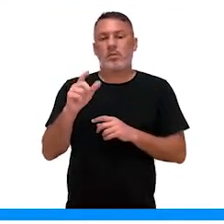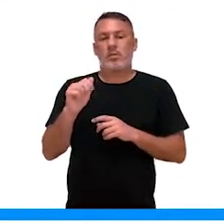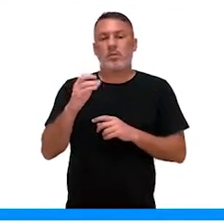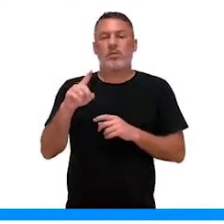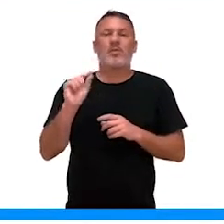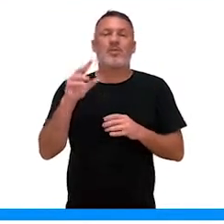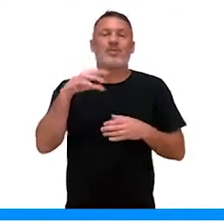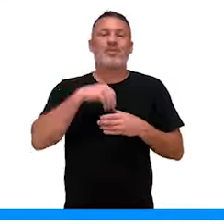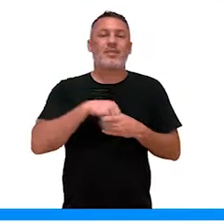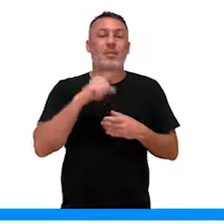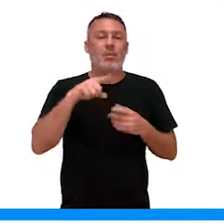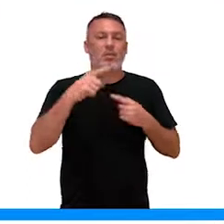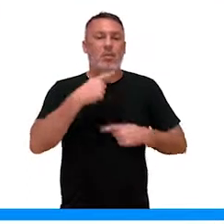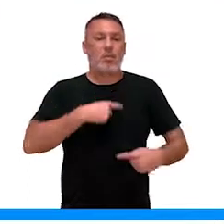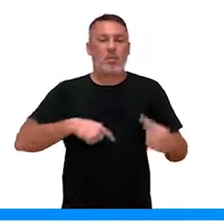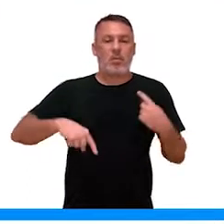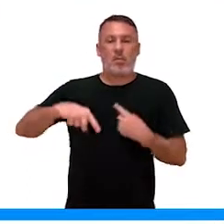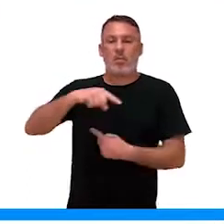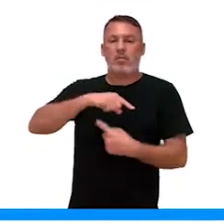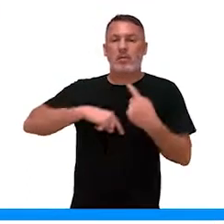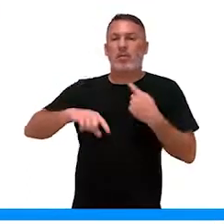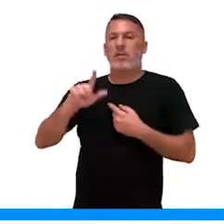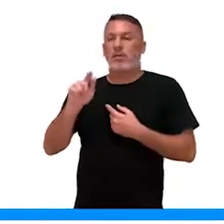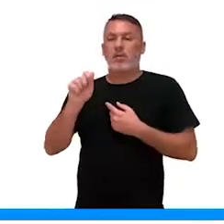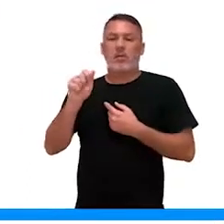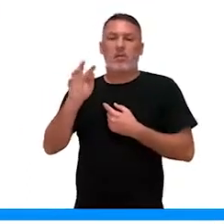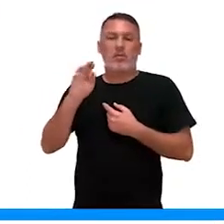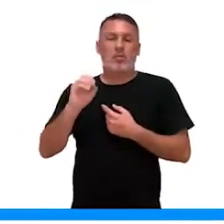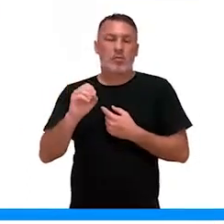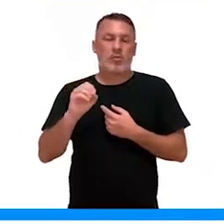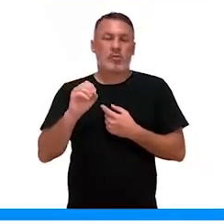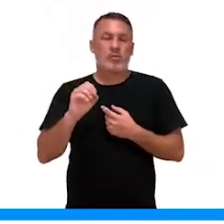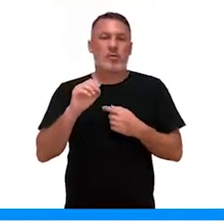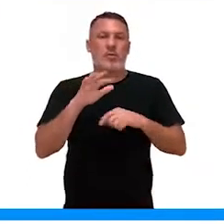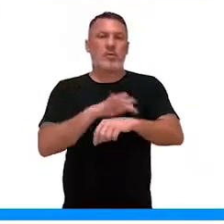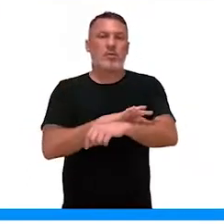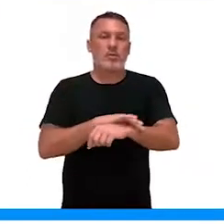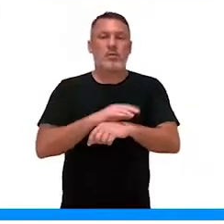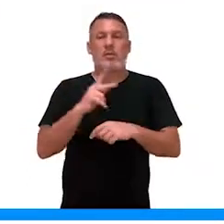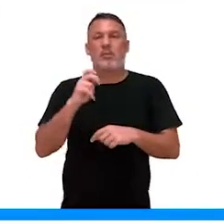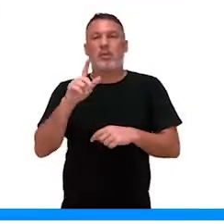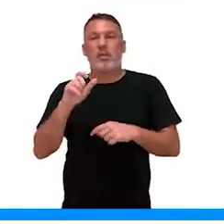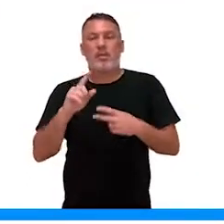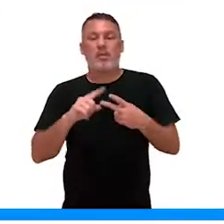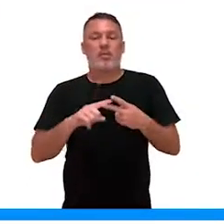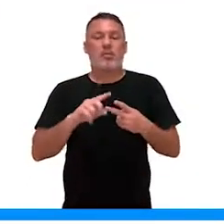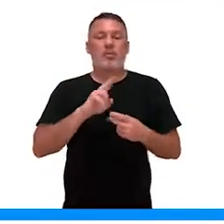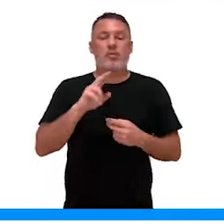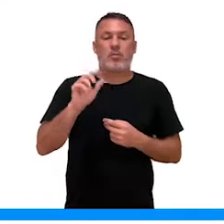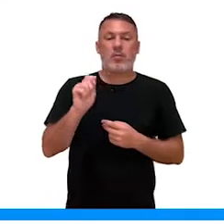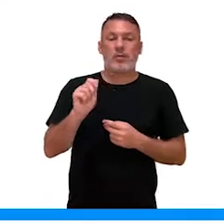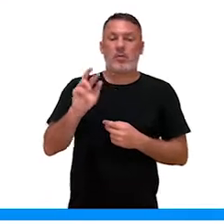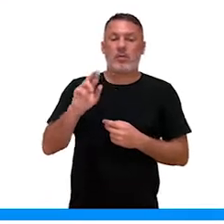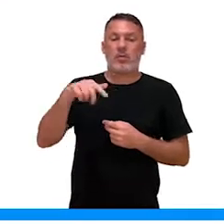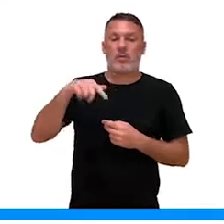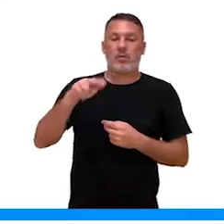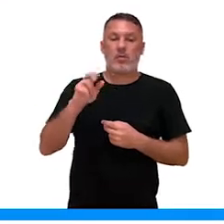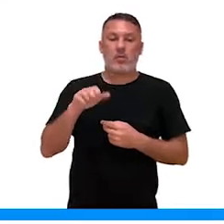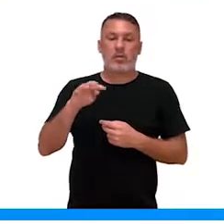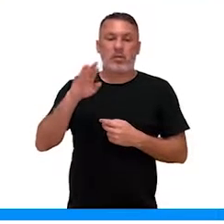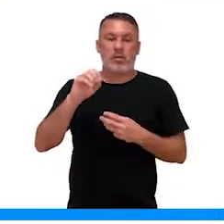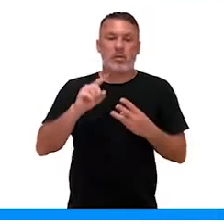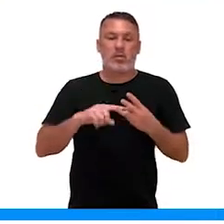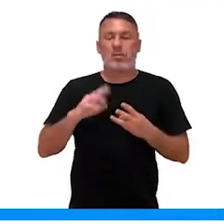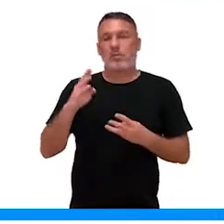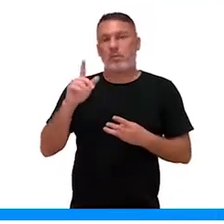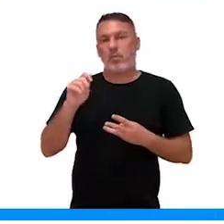que é isso, gente? Vai começar a diferenciação dos tecidos. Vai formar o arquêntero, o blastóporo